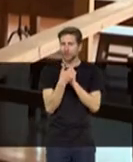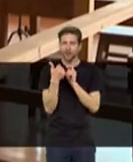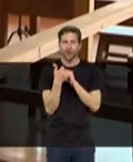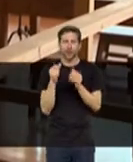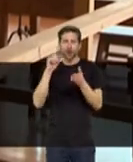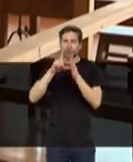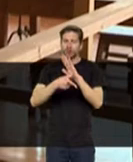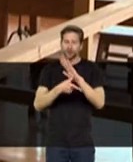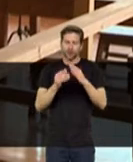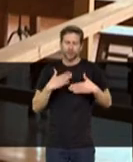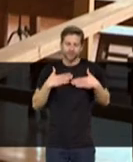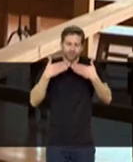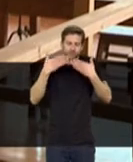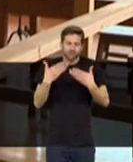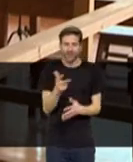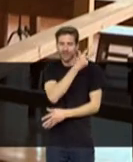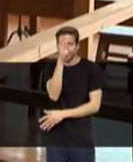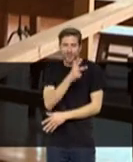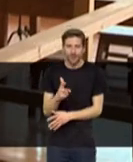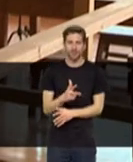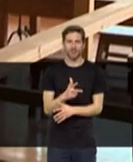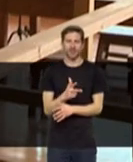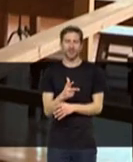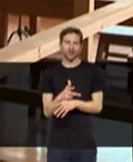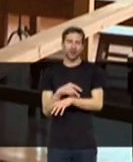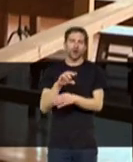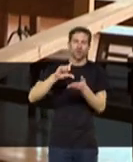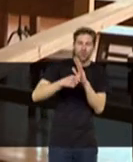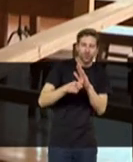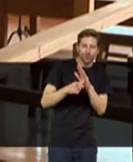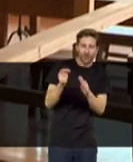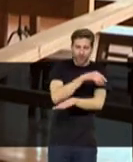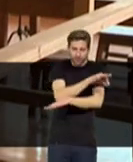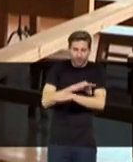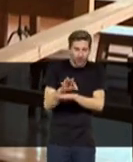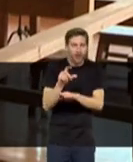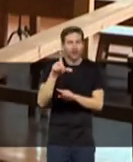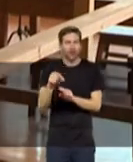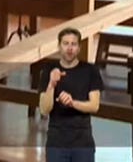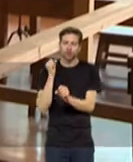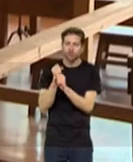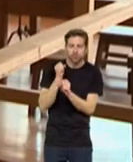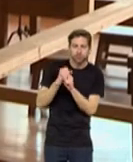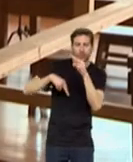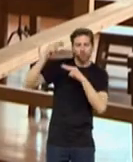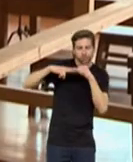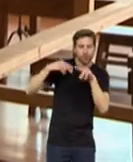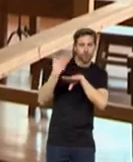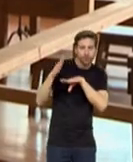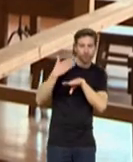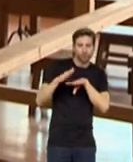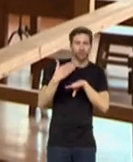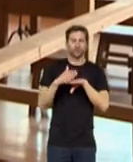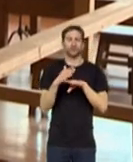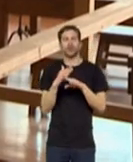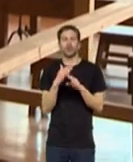entrega absoluta, não só na fase de projeto, como na fase de obra, e em que me identifico em completo com tudo